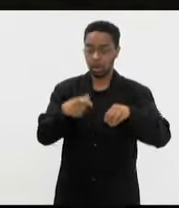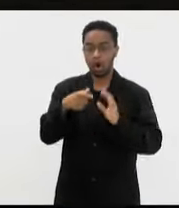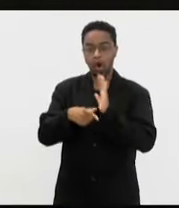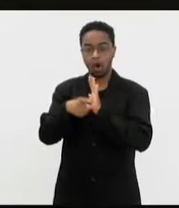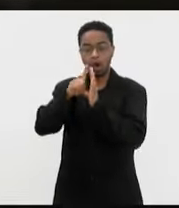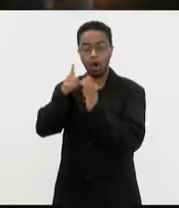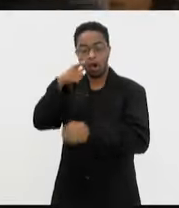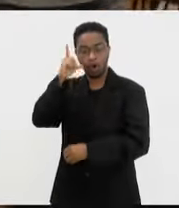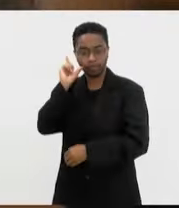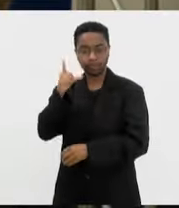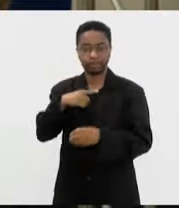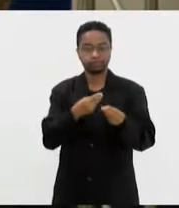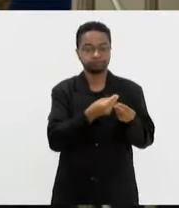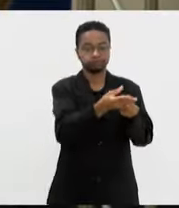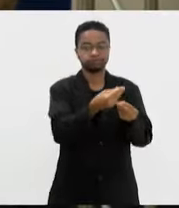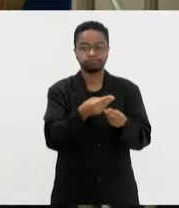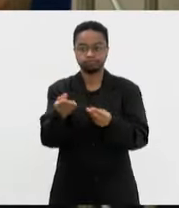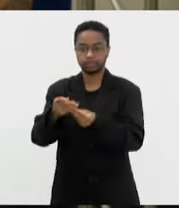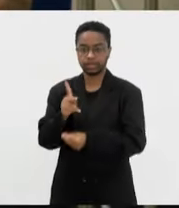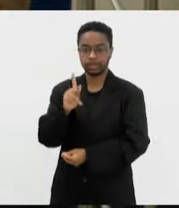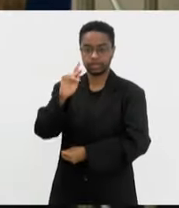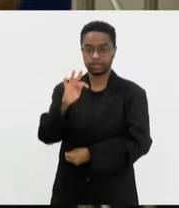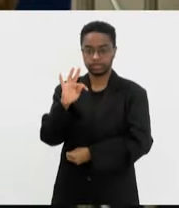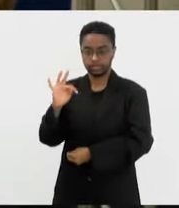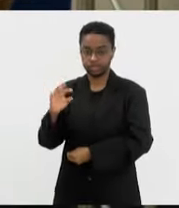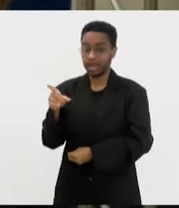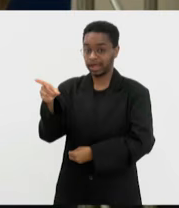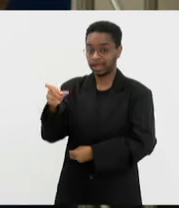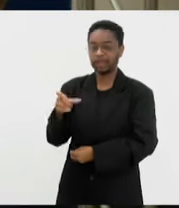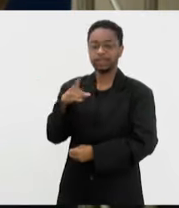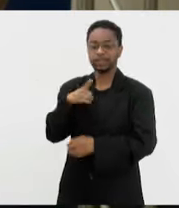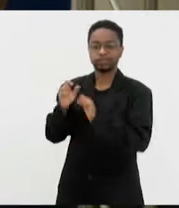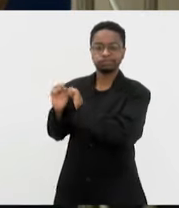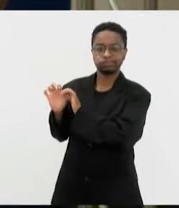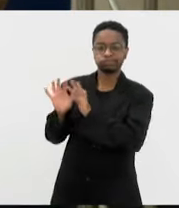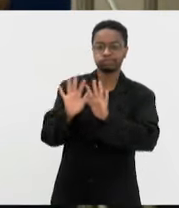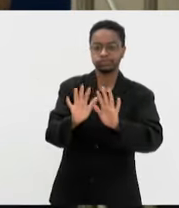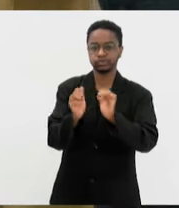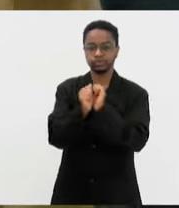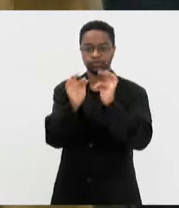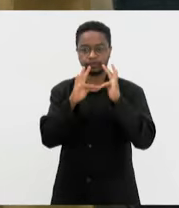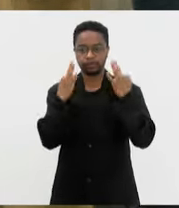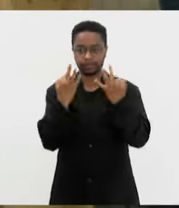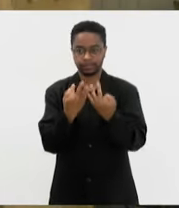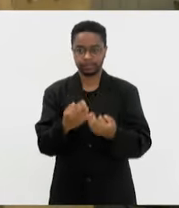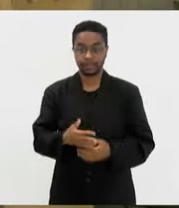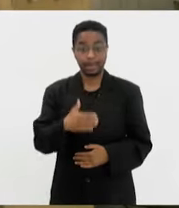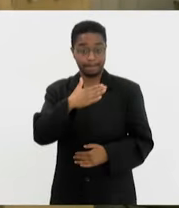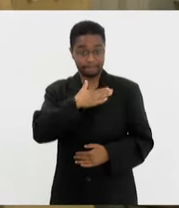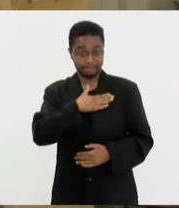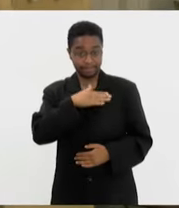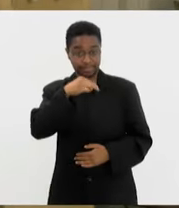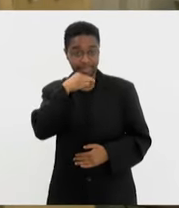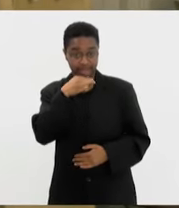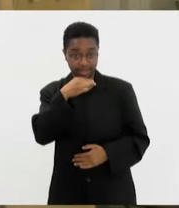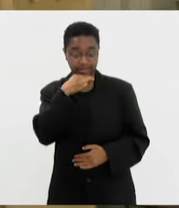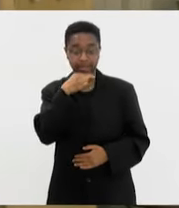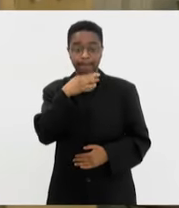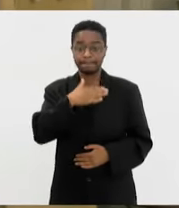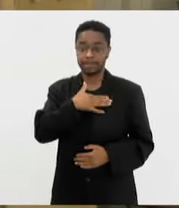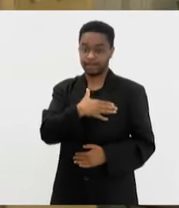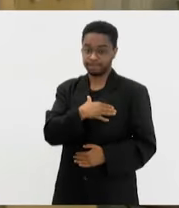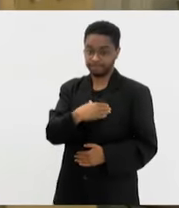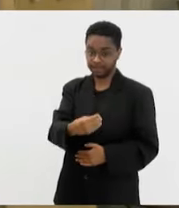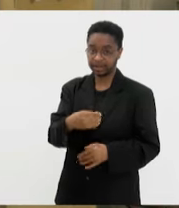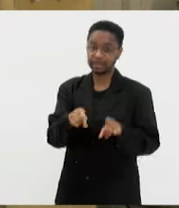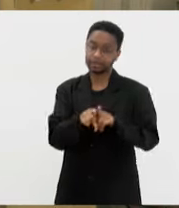foram distribuídos. Essa servidora vai trazer toda a família para o evento. Peguei para minha neta, peguei para minha filha